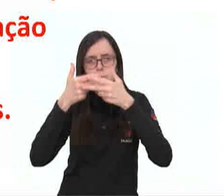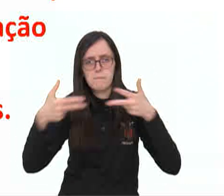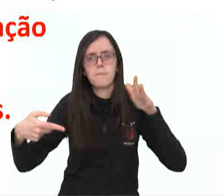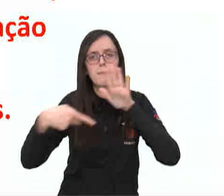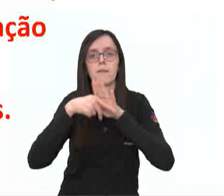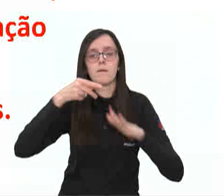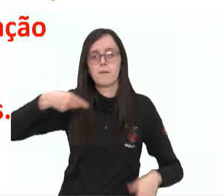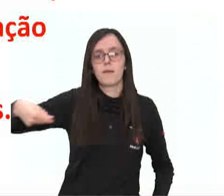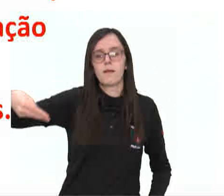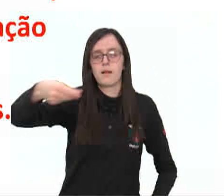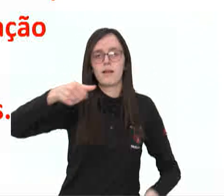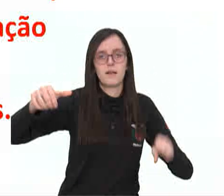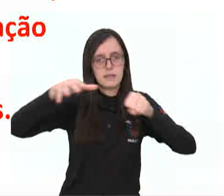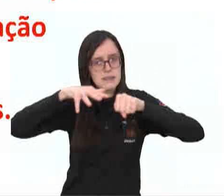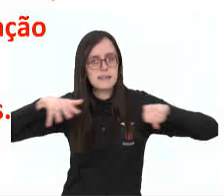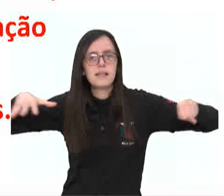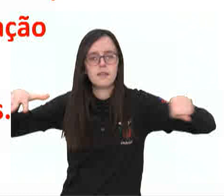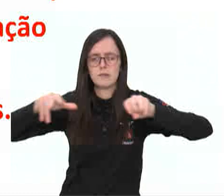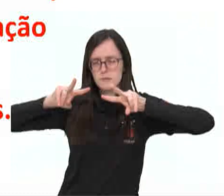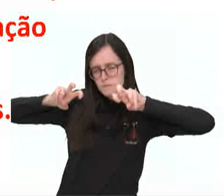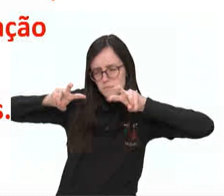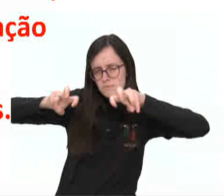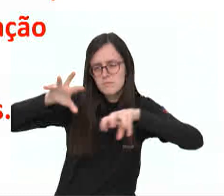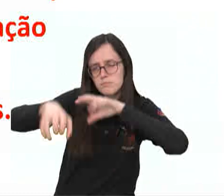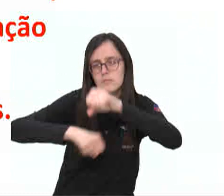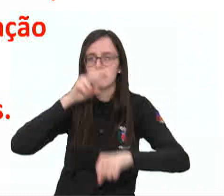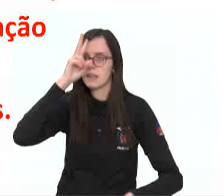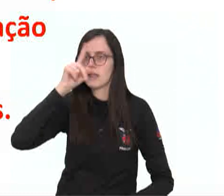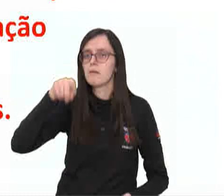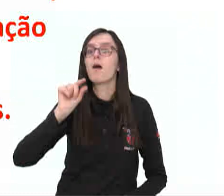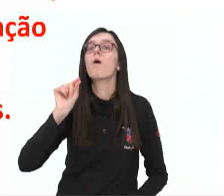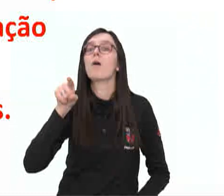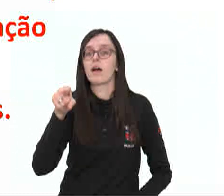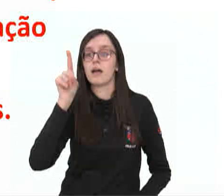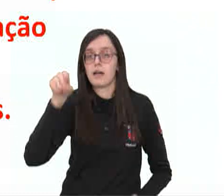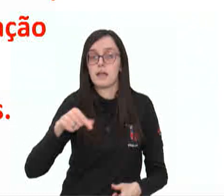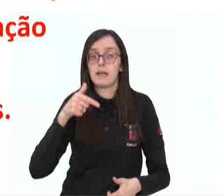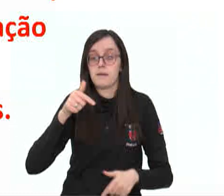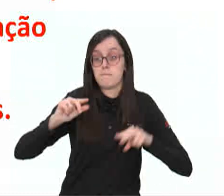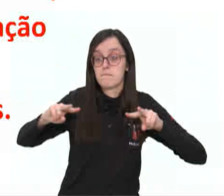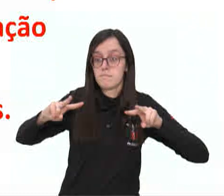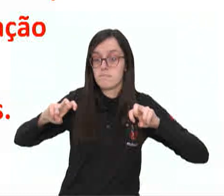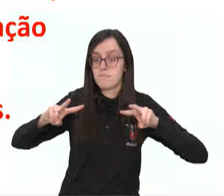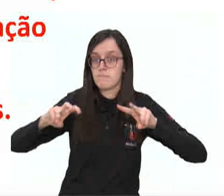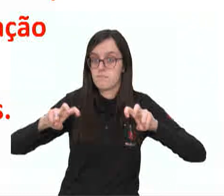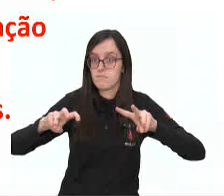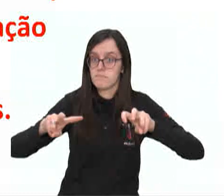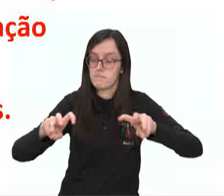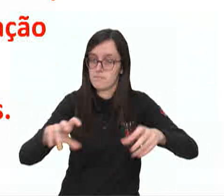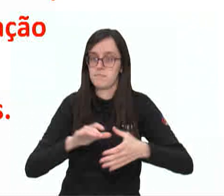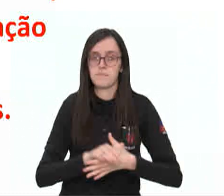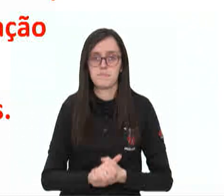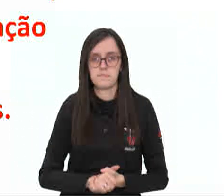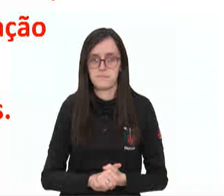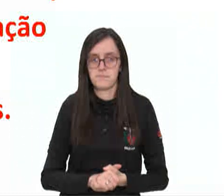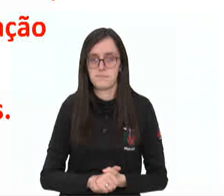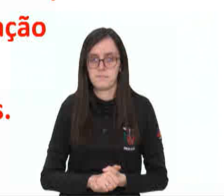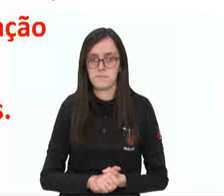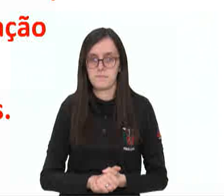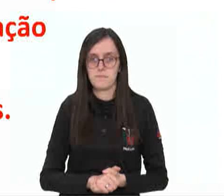sertão. Então, a exploração desses recursos. Lembra que é uma atividade extrativista, as drogas do